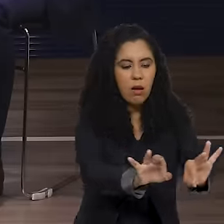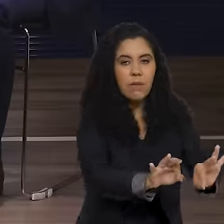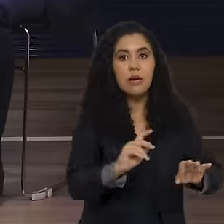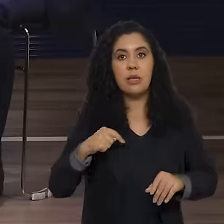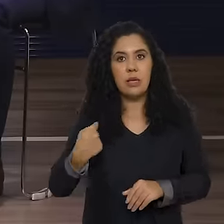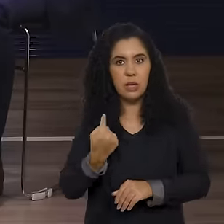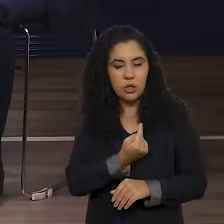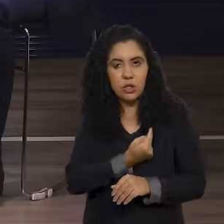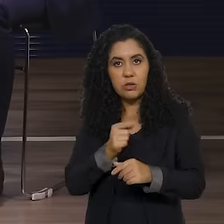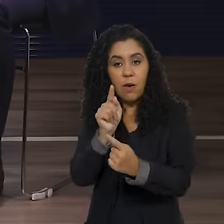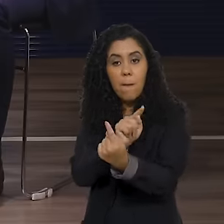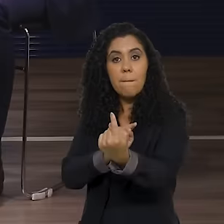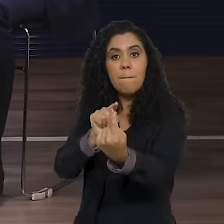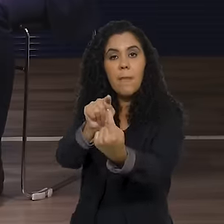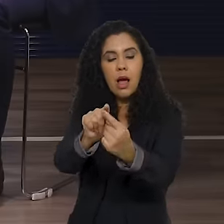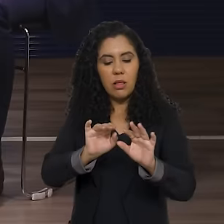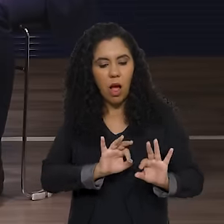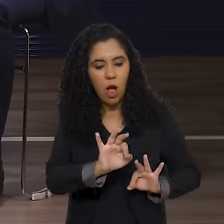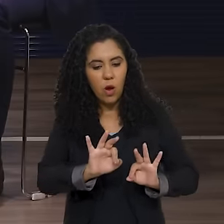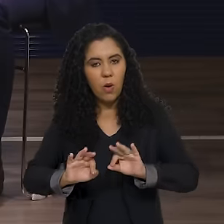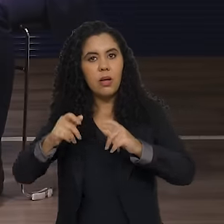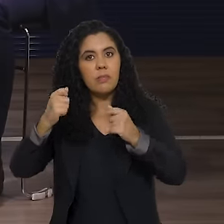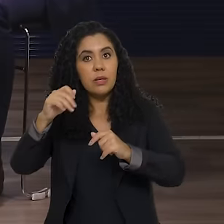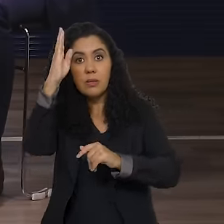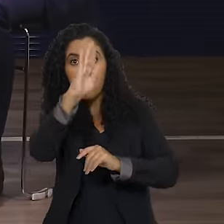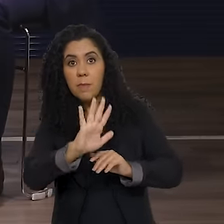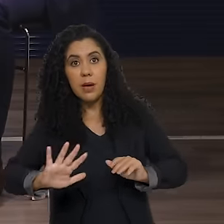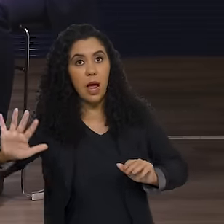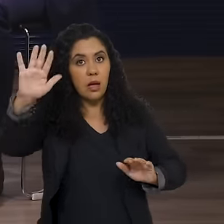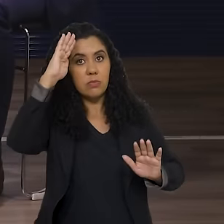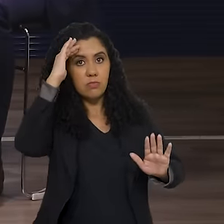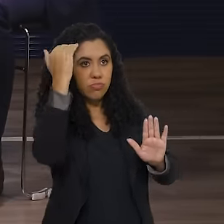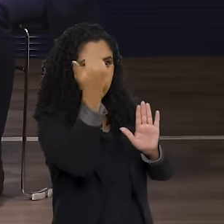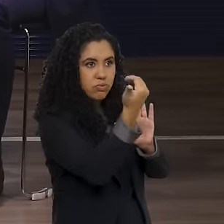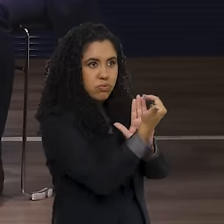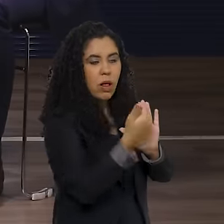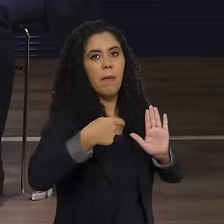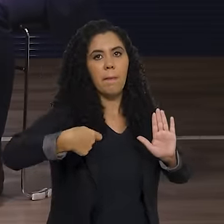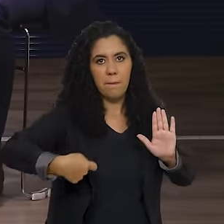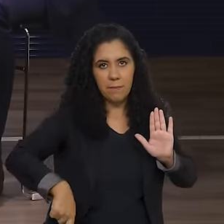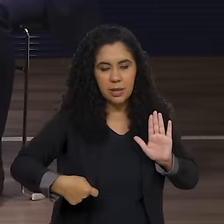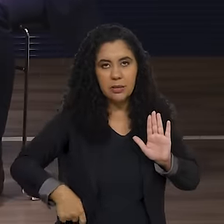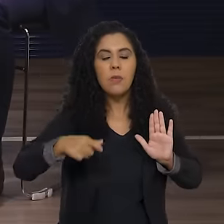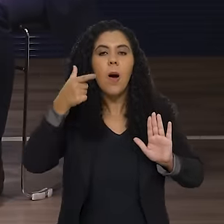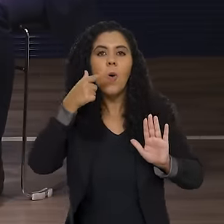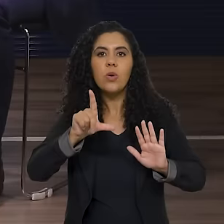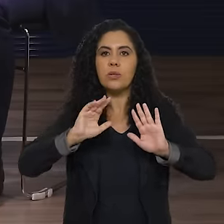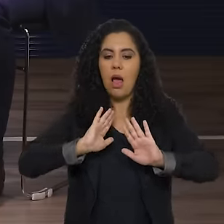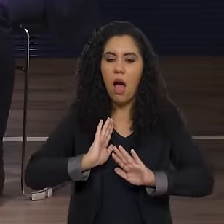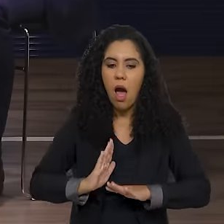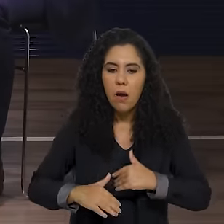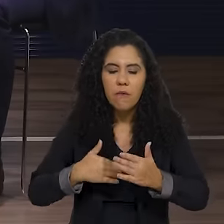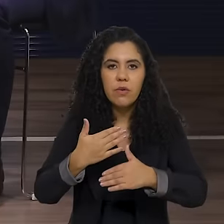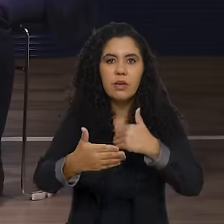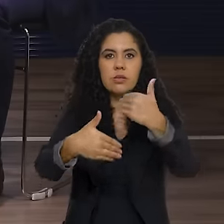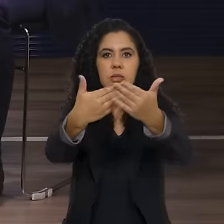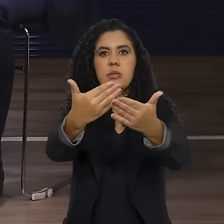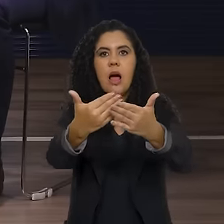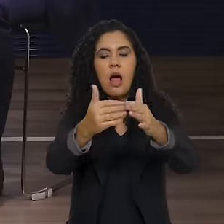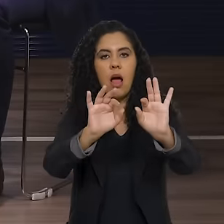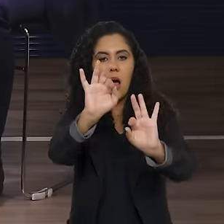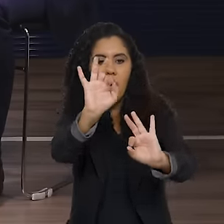estabelecidas metas que devem ser perseguidas pelo Brasil, pelo país, né? De avançar